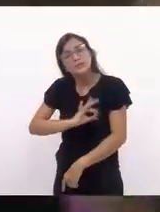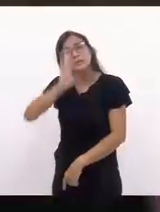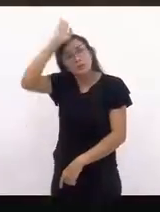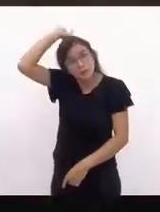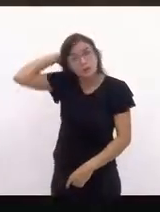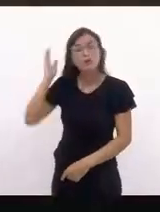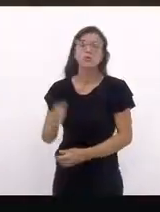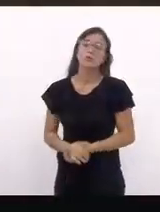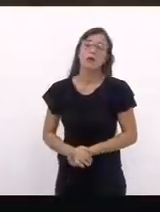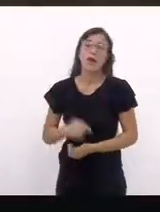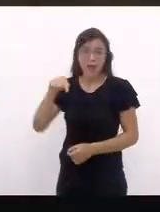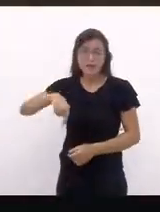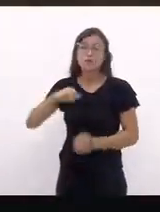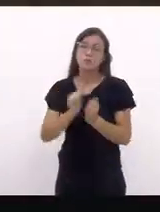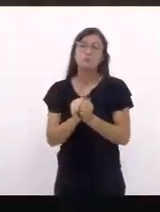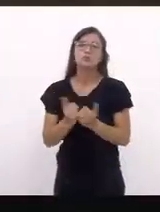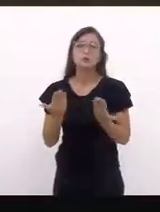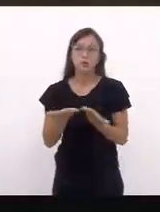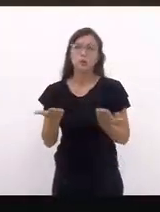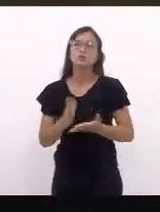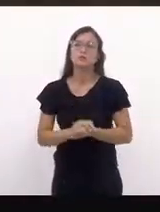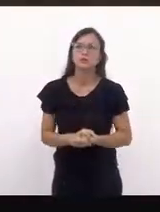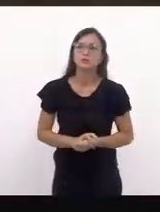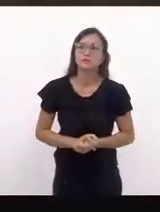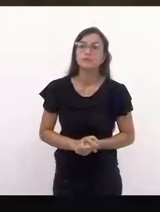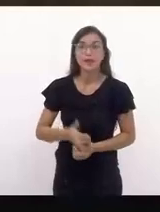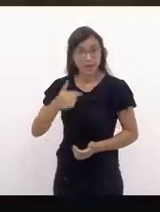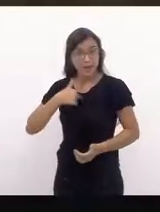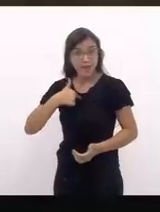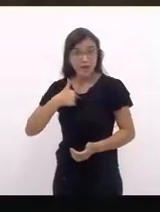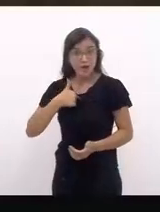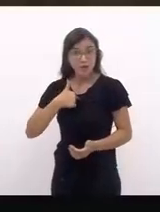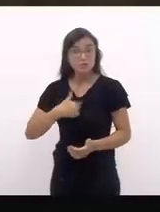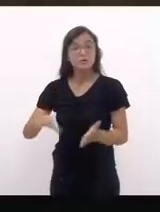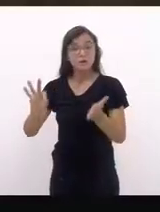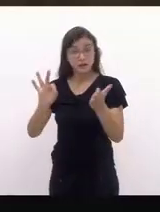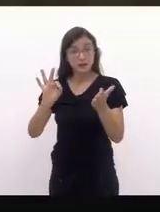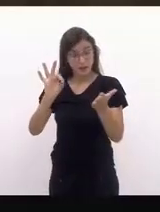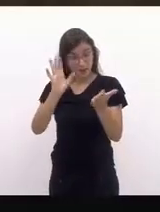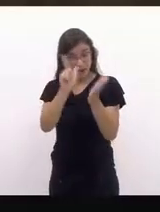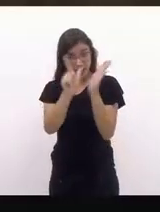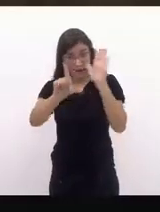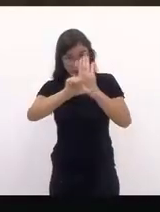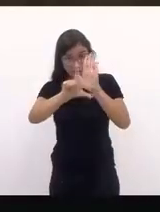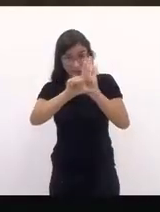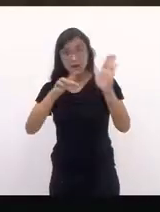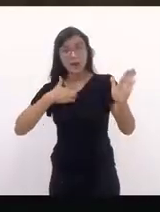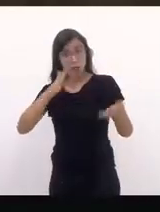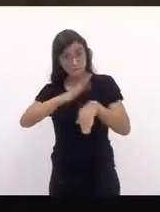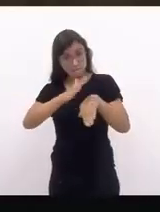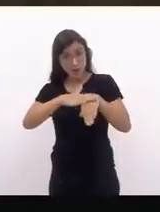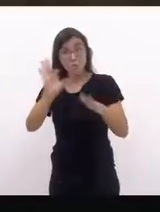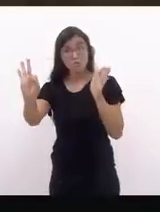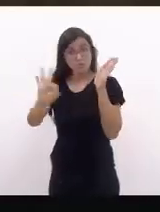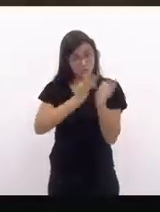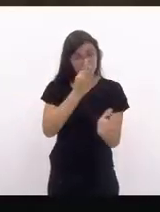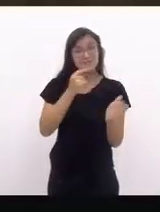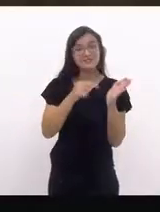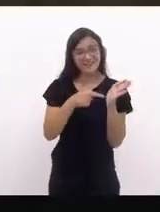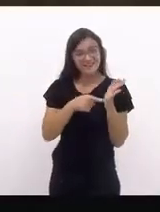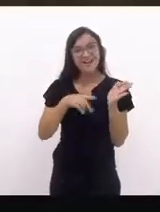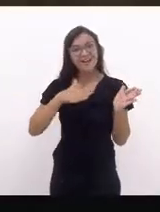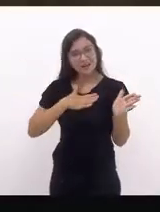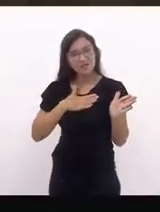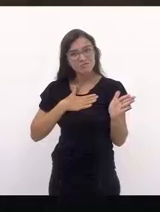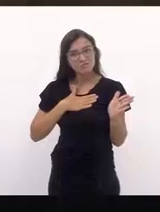autor da Lei eu sou o autor da lei que contém para o policial militar quando for depois da folga fazer um junto a um